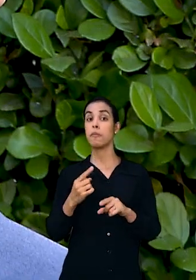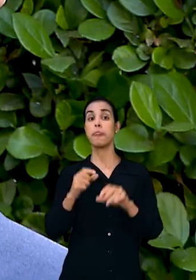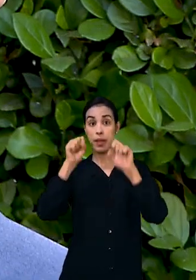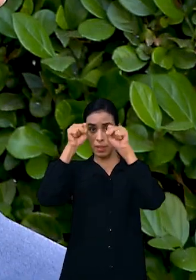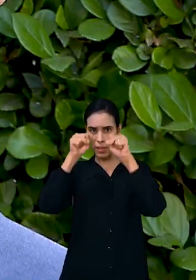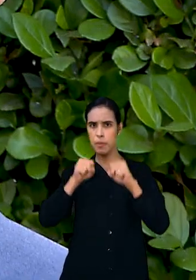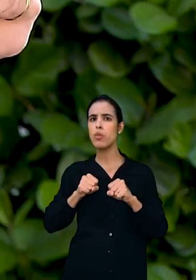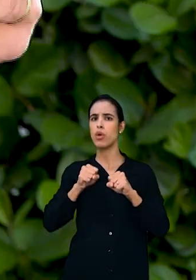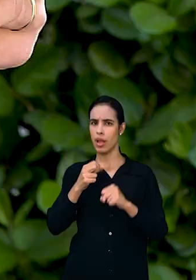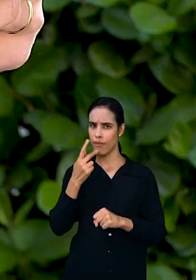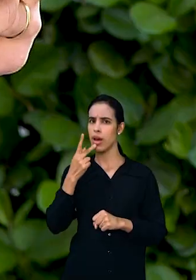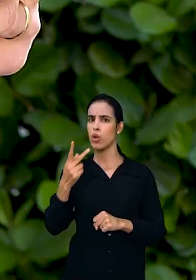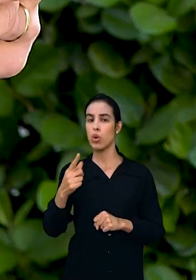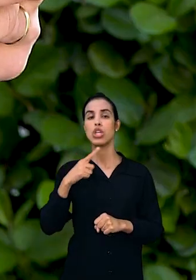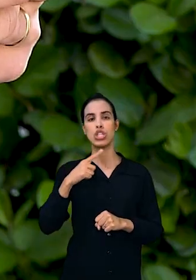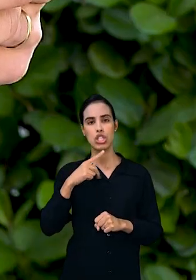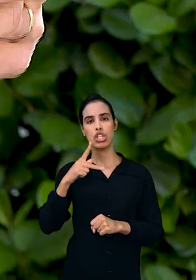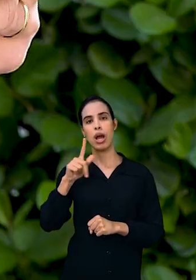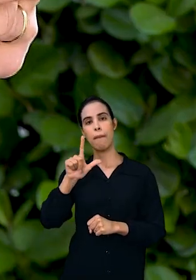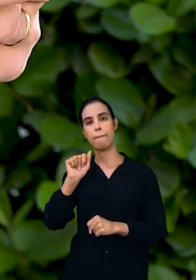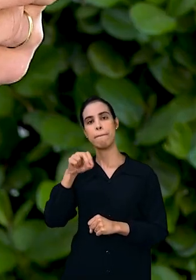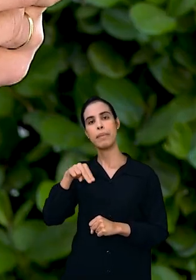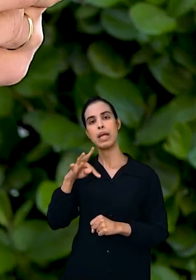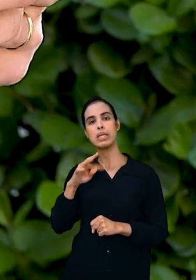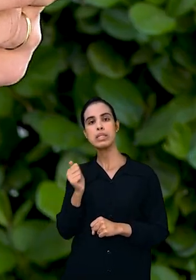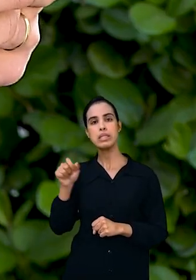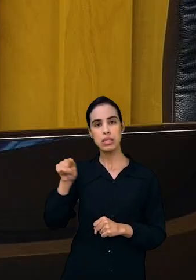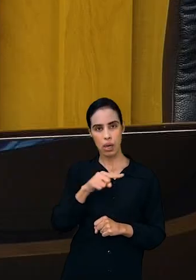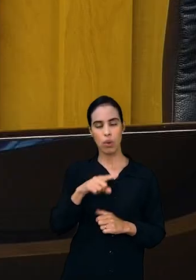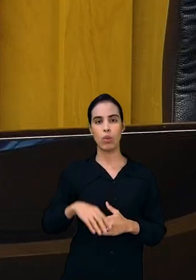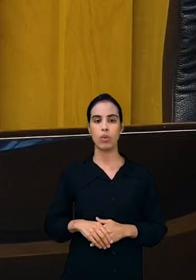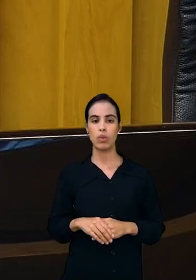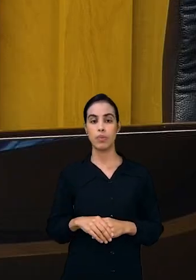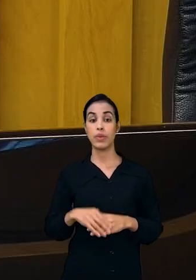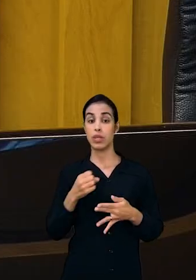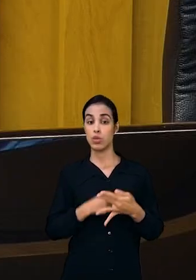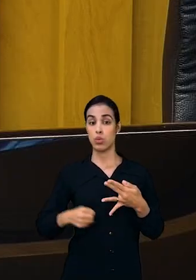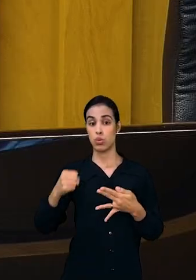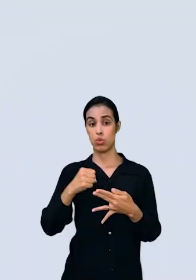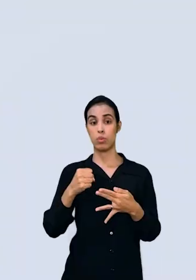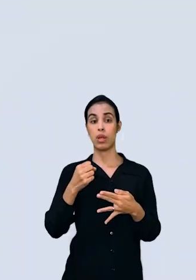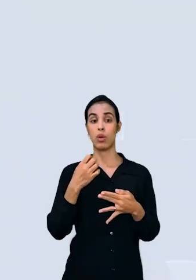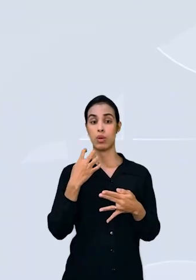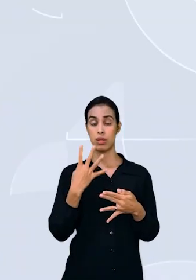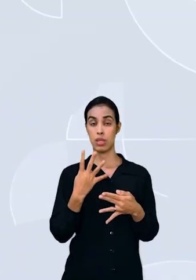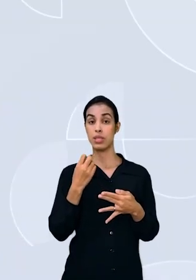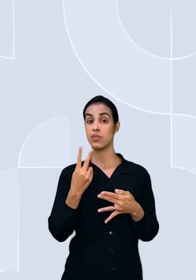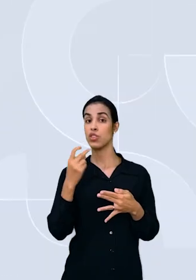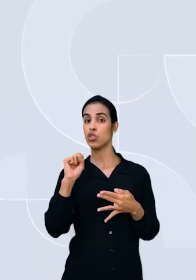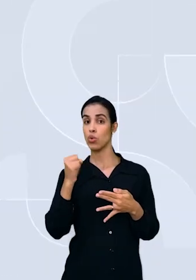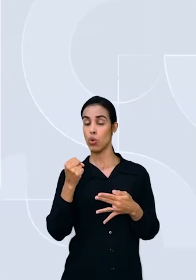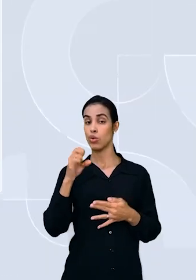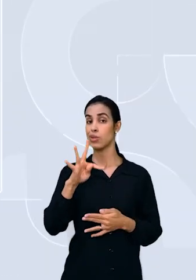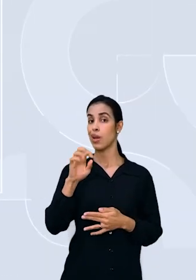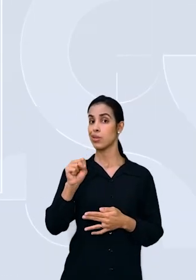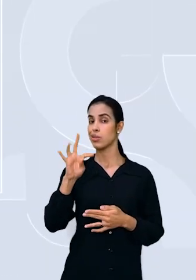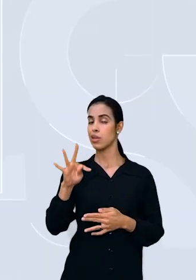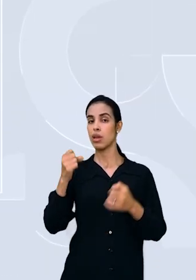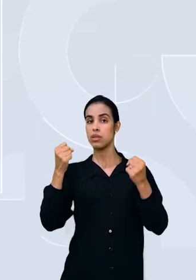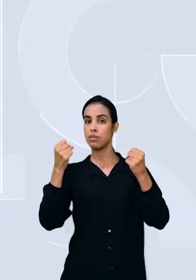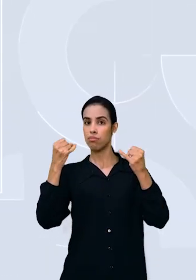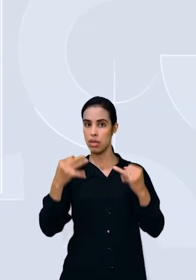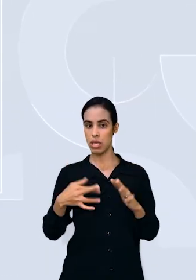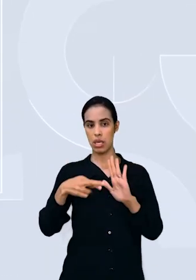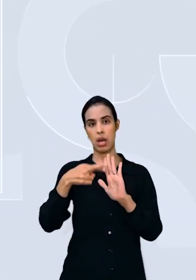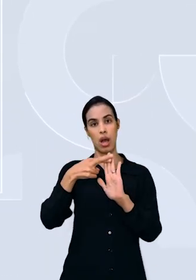que uma testemunha confirmou que havia escala de plantão. O ministro votou com base na súmula 428